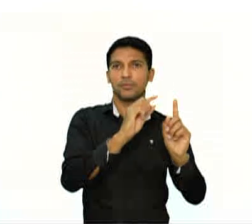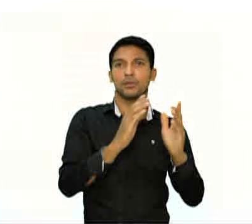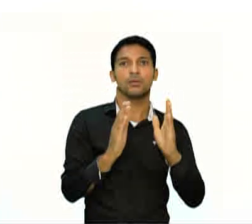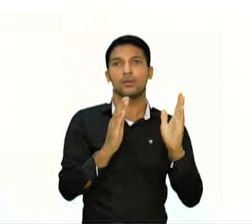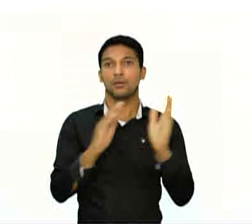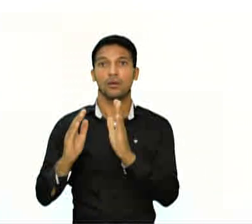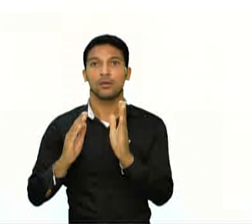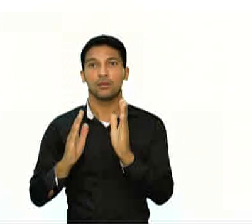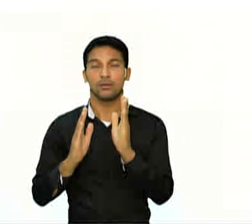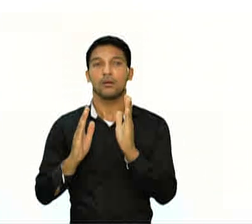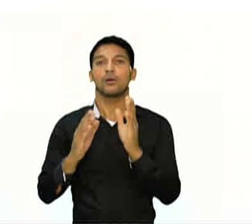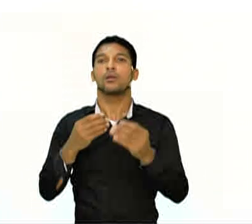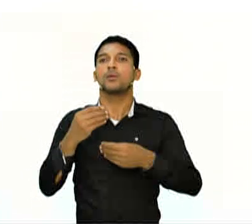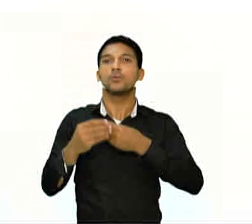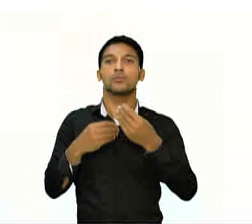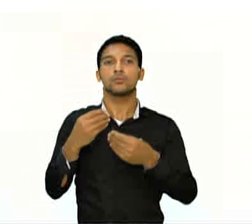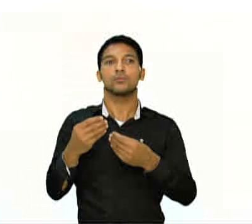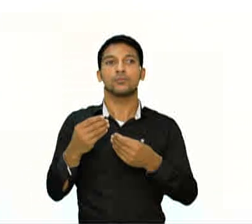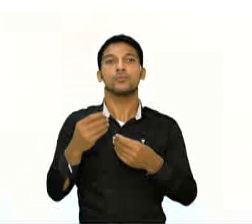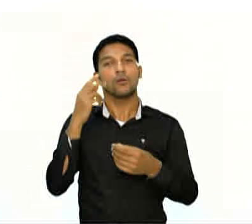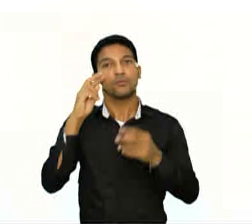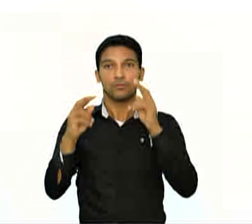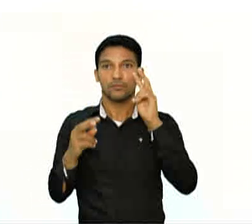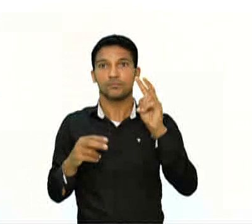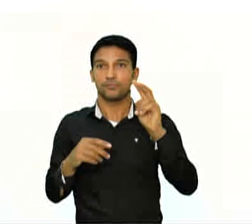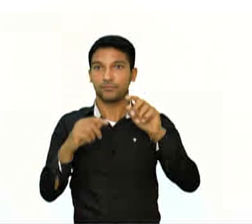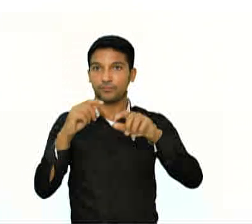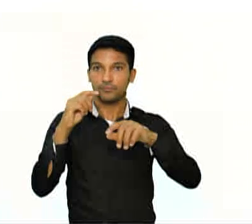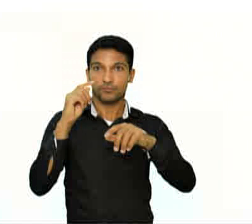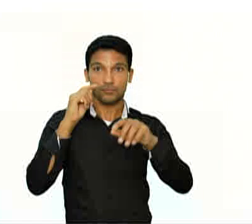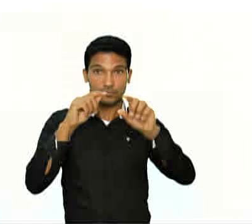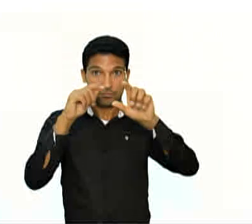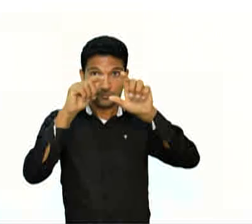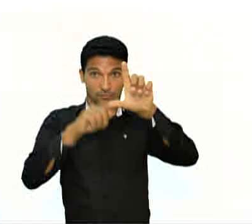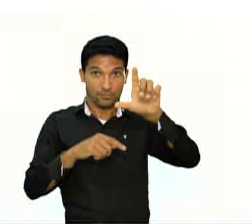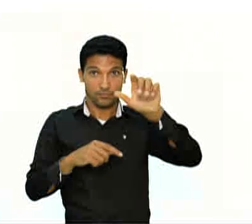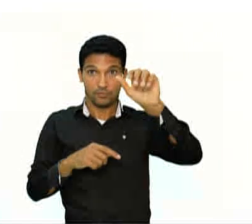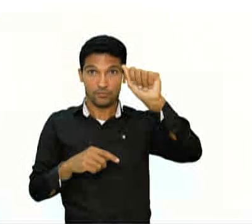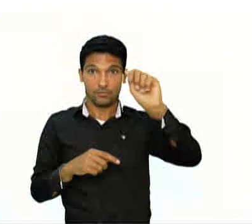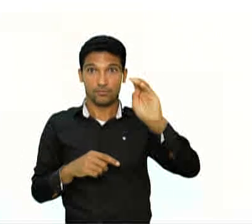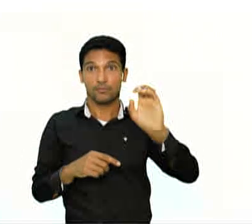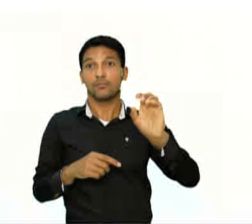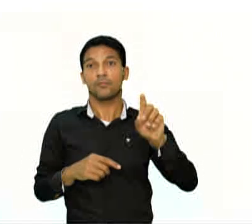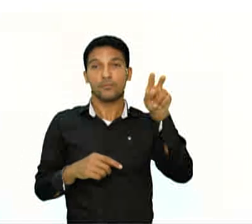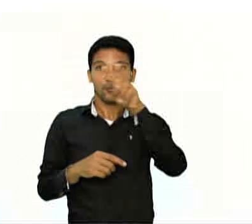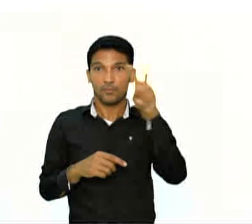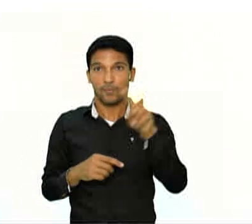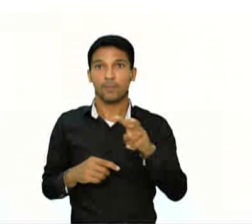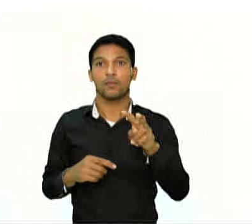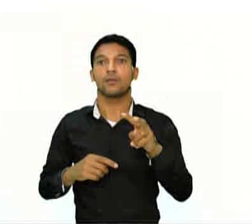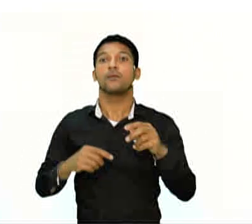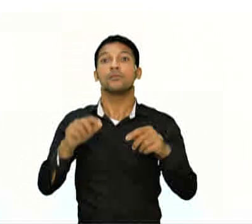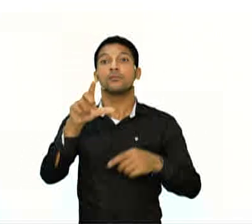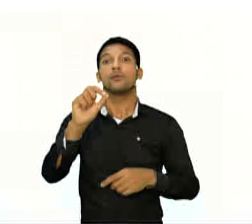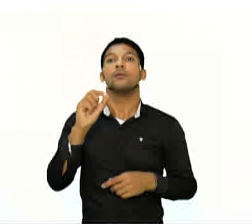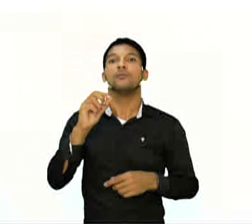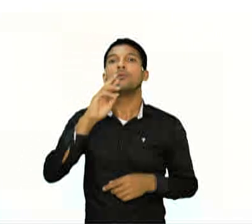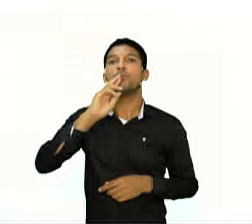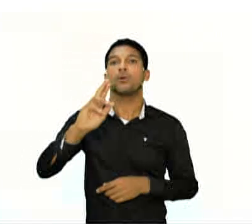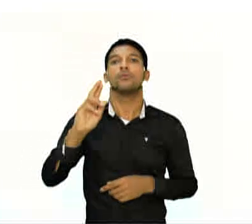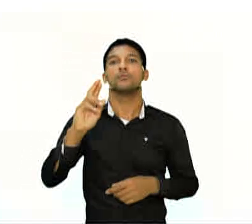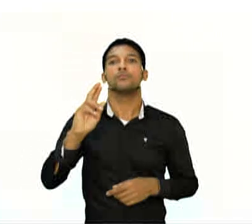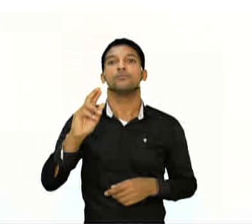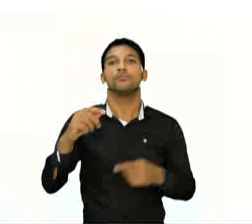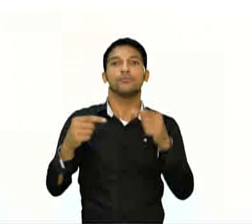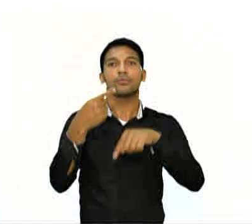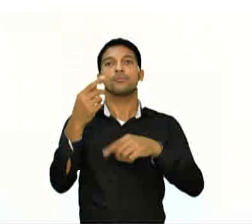e no planeta, pois as plantas aquáticas são responsáveis pela absorção do dióxido de carbono na atmosfera. No